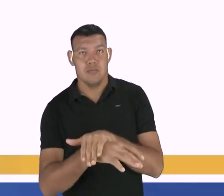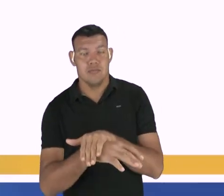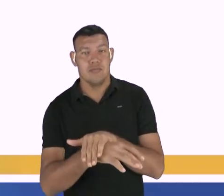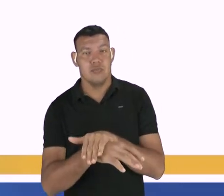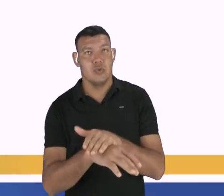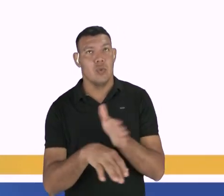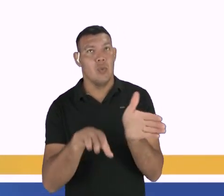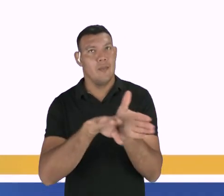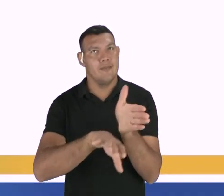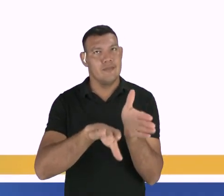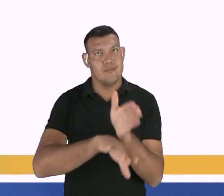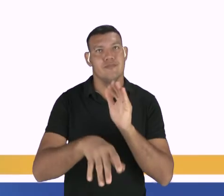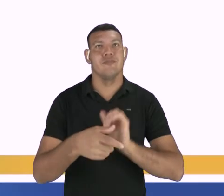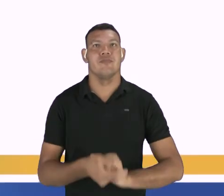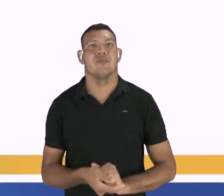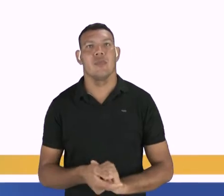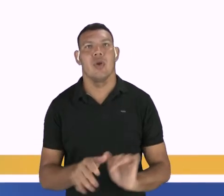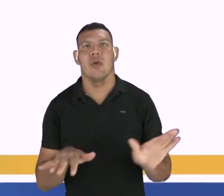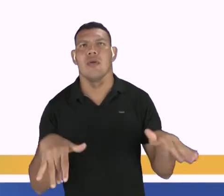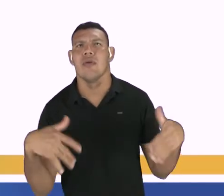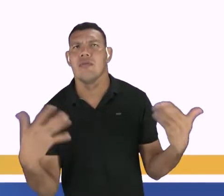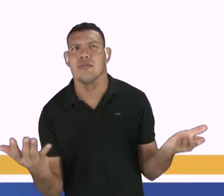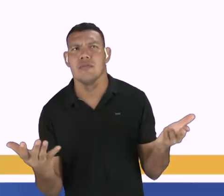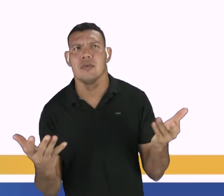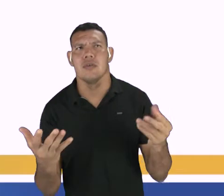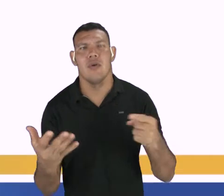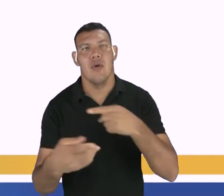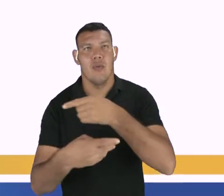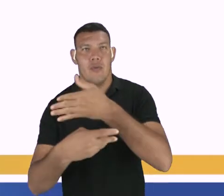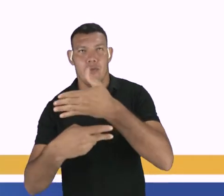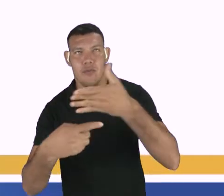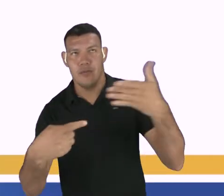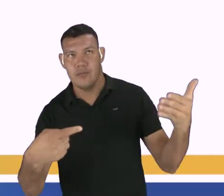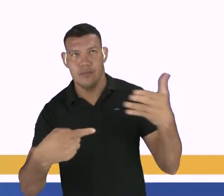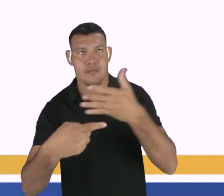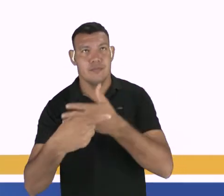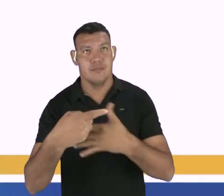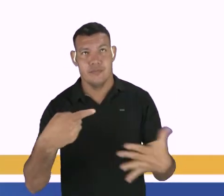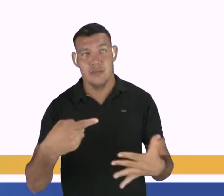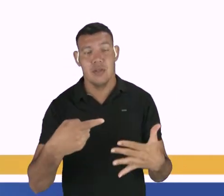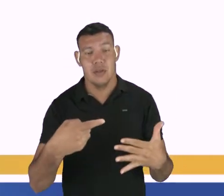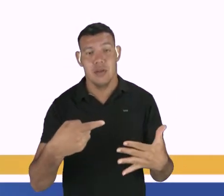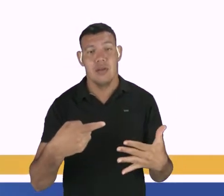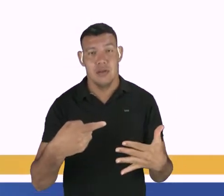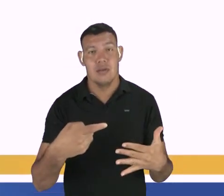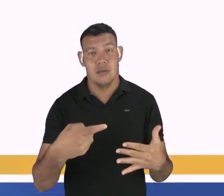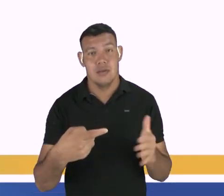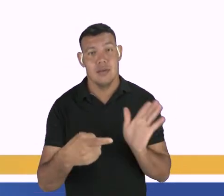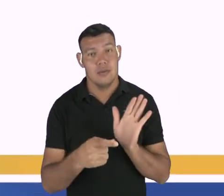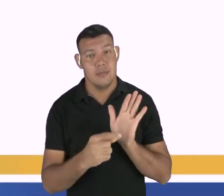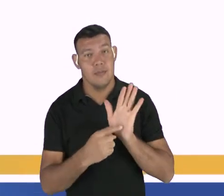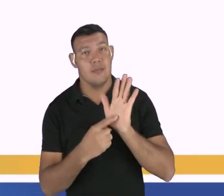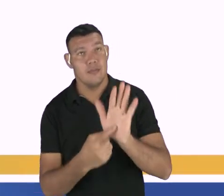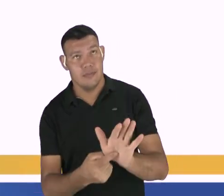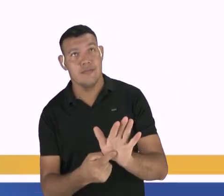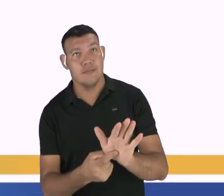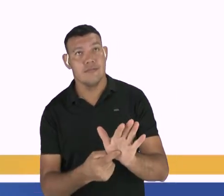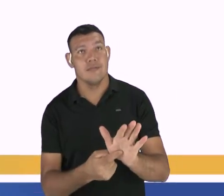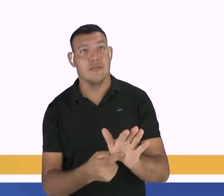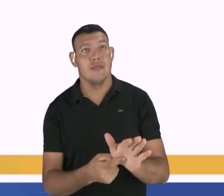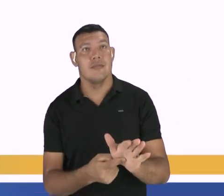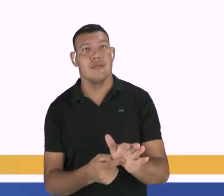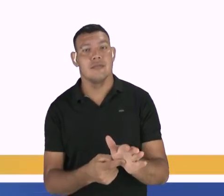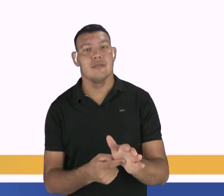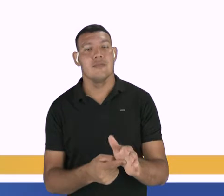parte que representa o que ele guardou, ou seja, o que sobrou. Então, nesse caso, a fração que representa a parte que ele